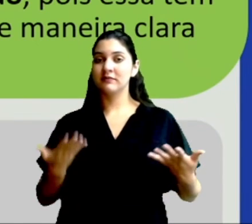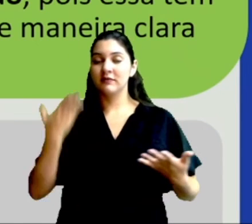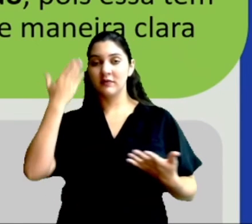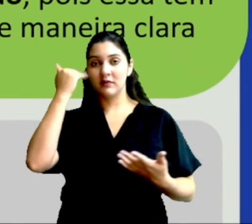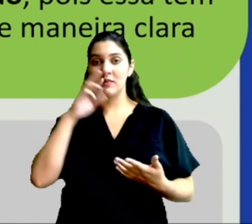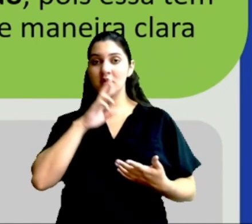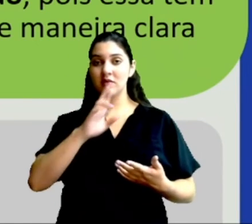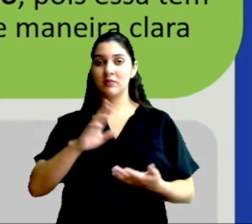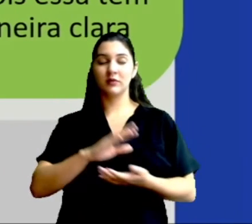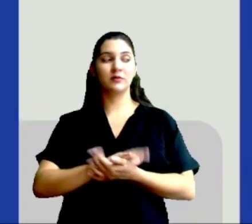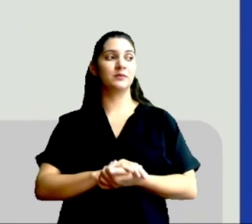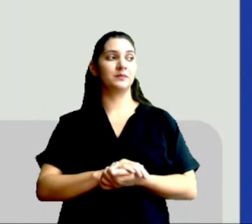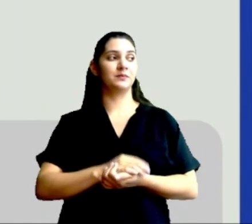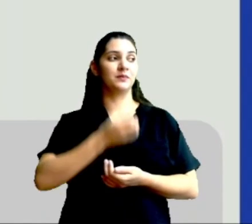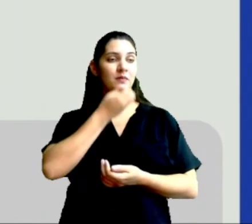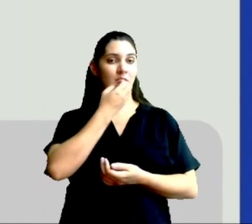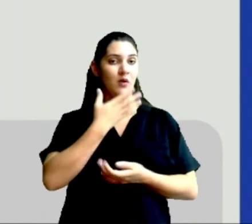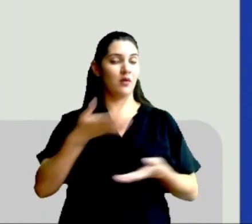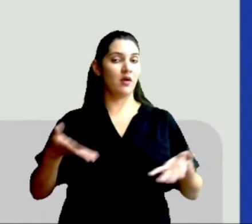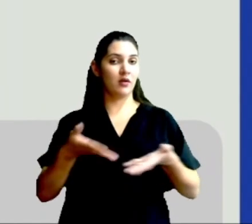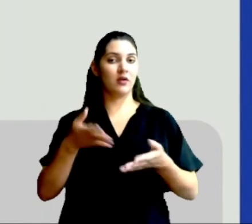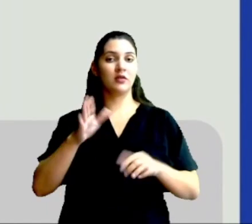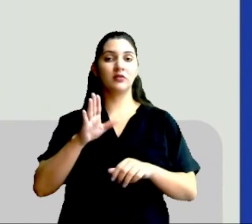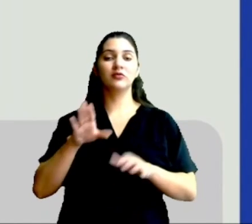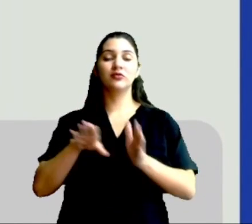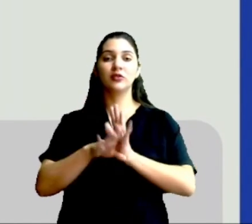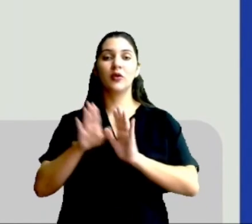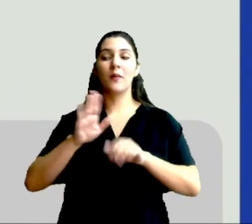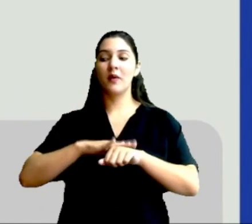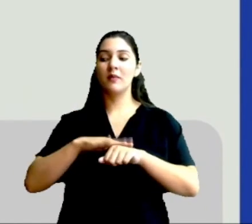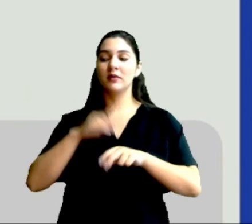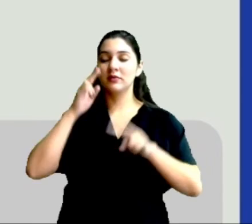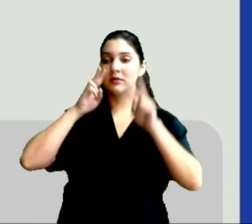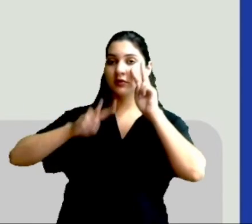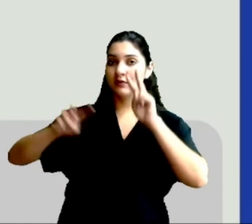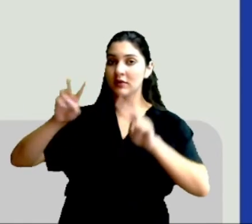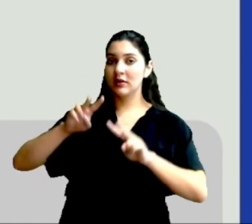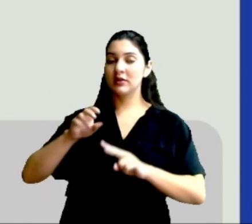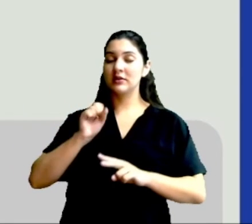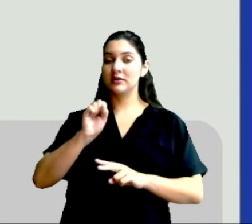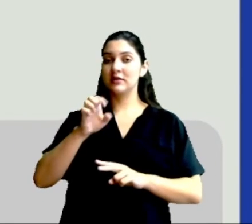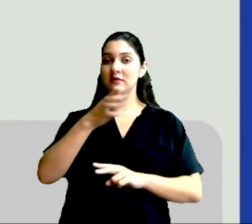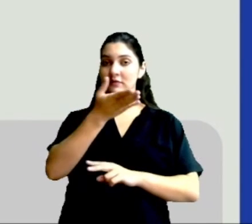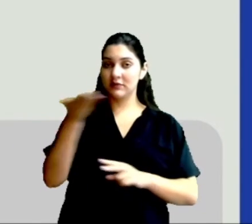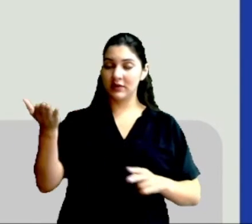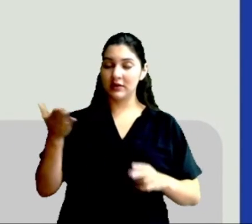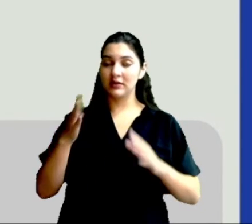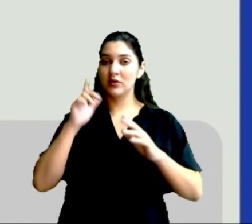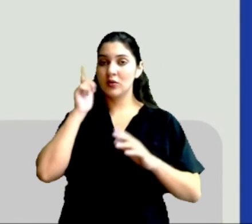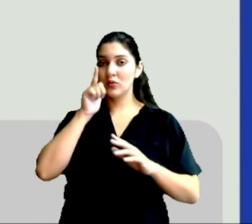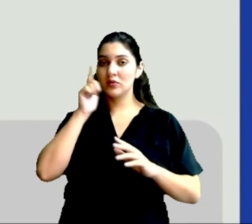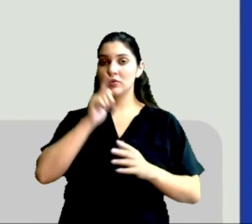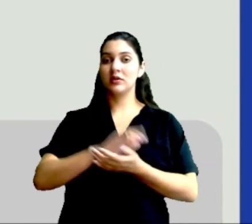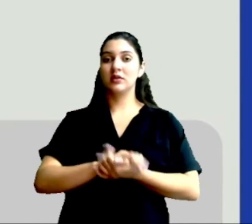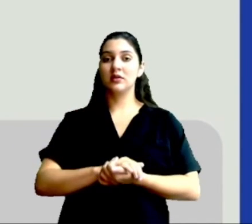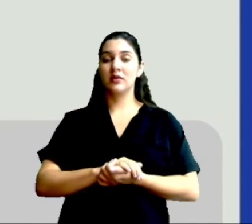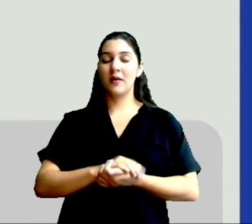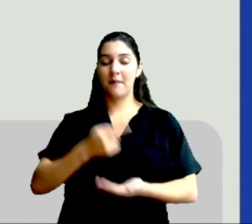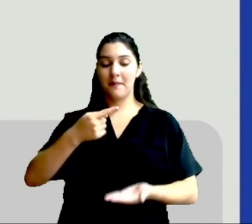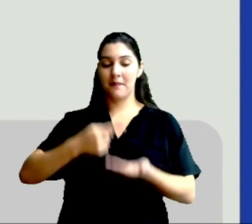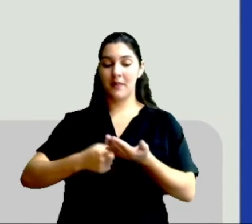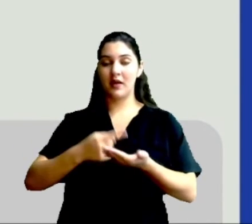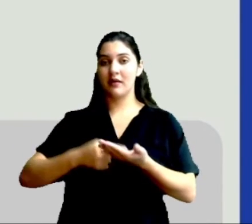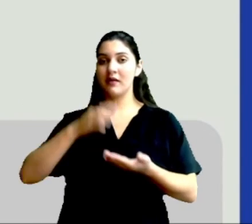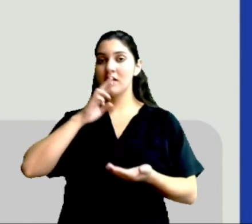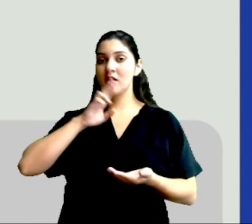resposta? Bom, agora ó, chegou o momento de verificar para ver se você aí em casa conseguiu marcar